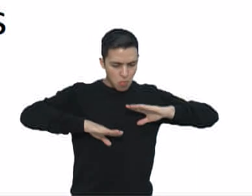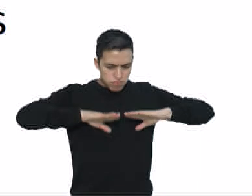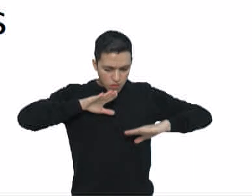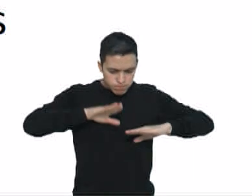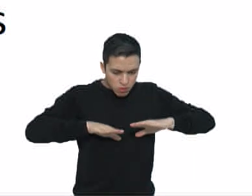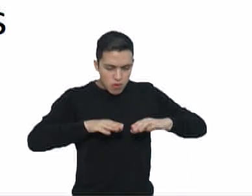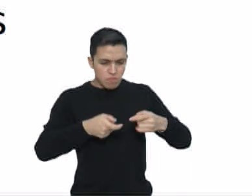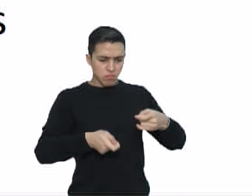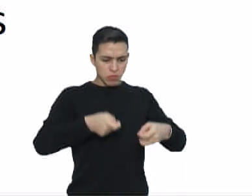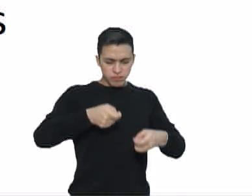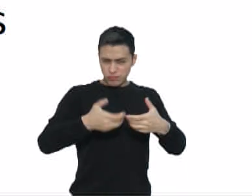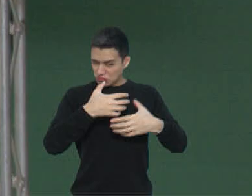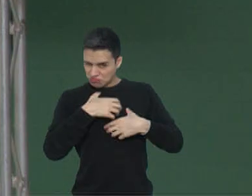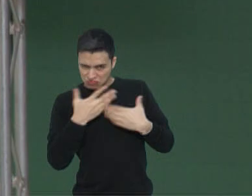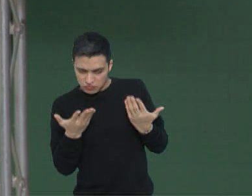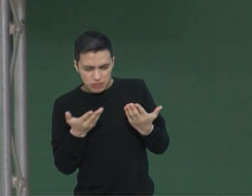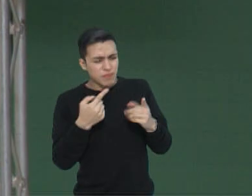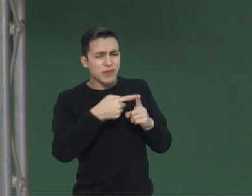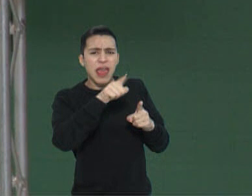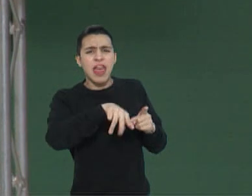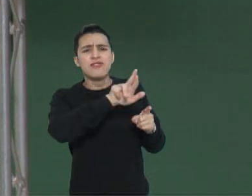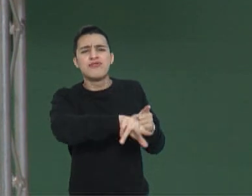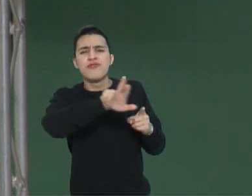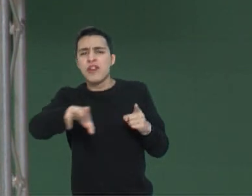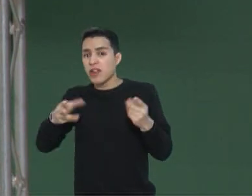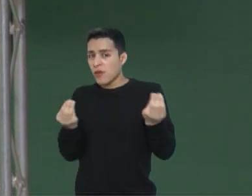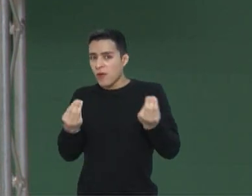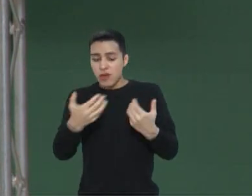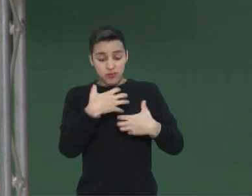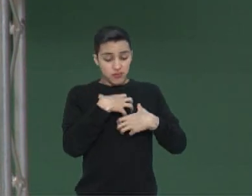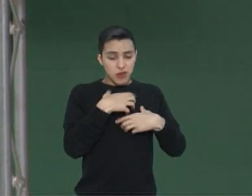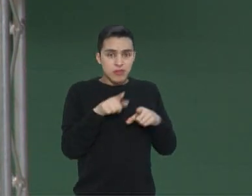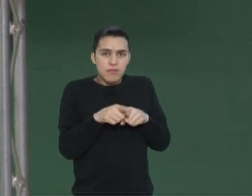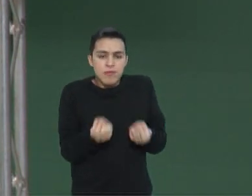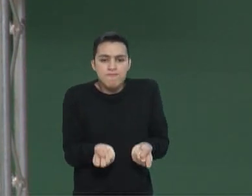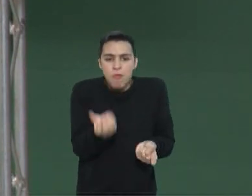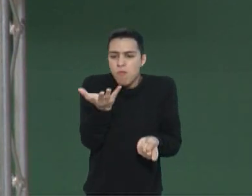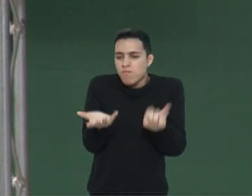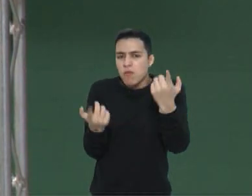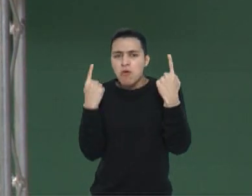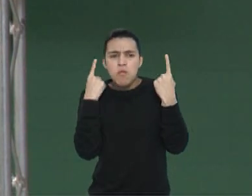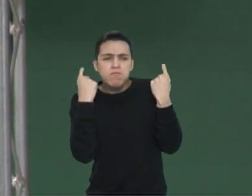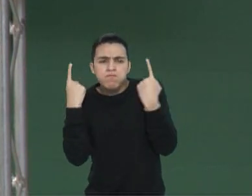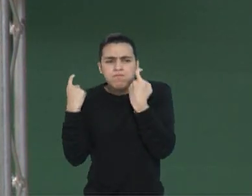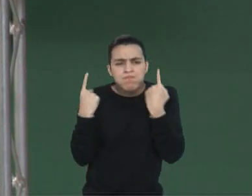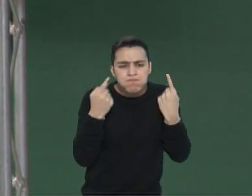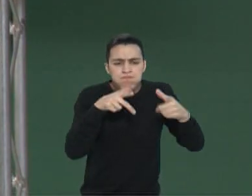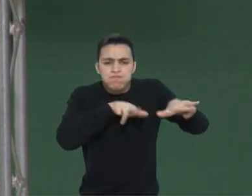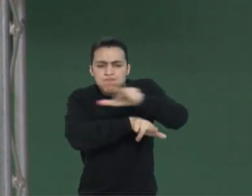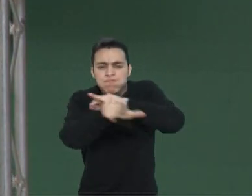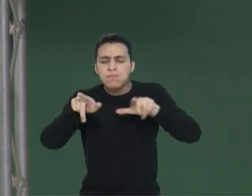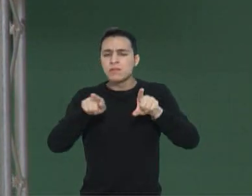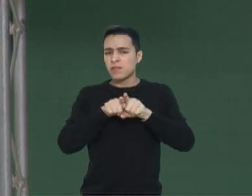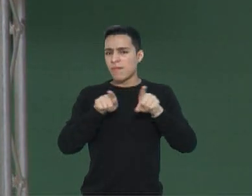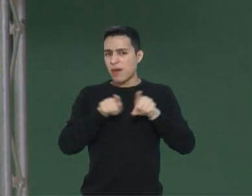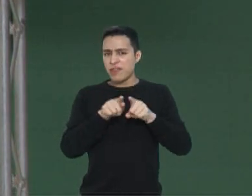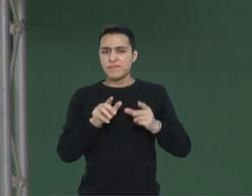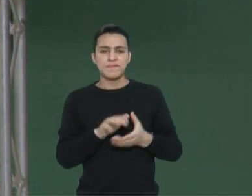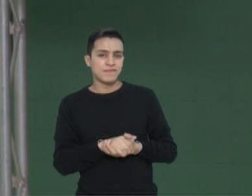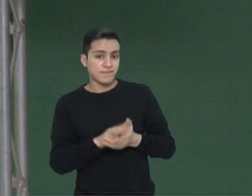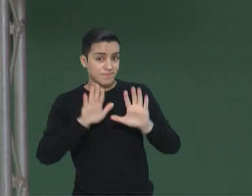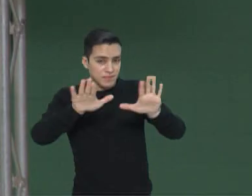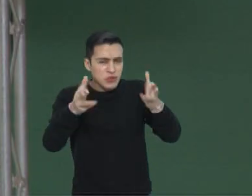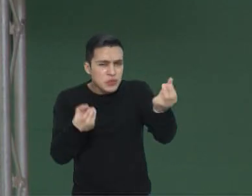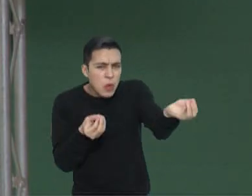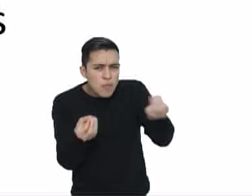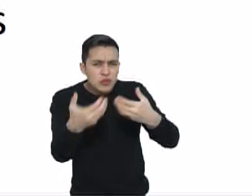da mesma maneira, como os instrumentos são diferentes, vão ter maneiras de se produzir sons diferentes com esses instrumentos também. E modos